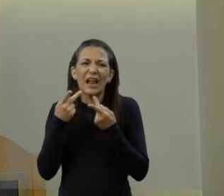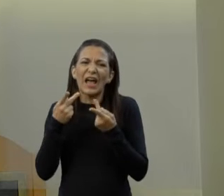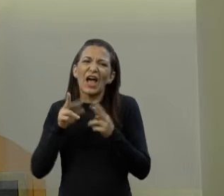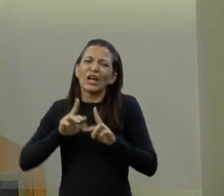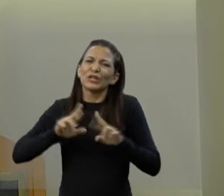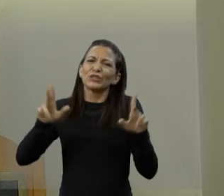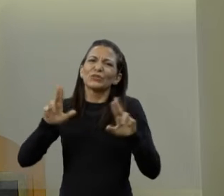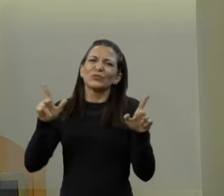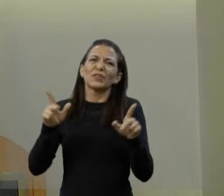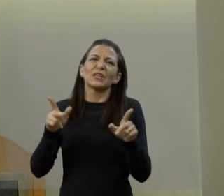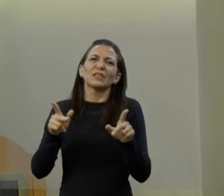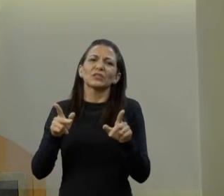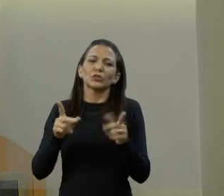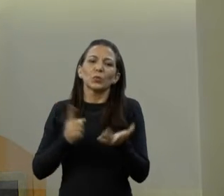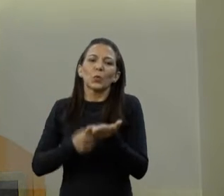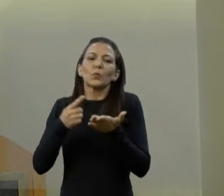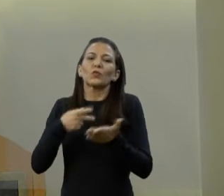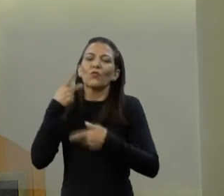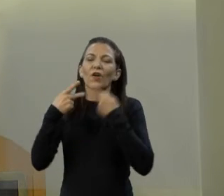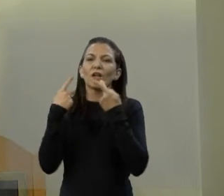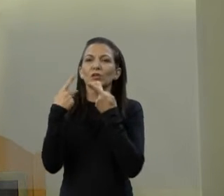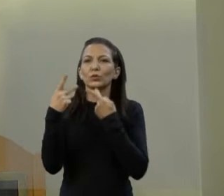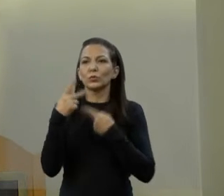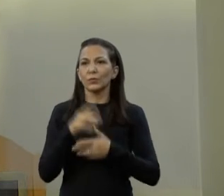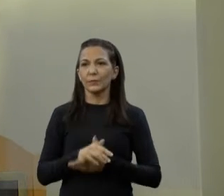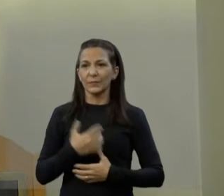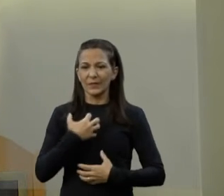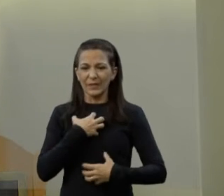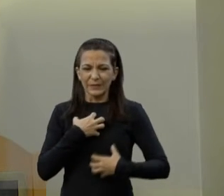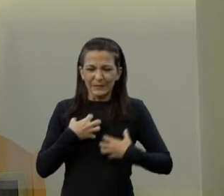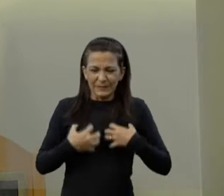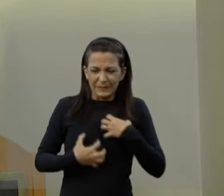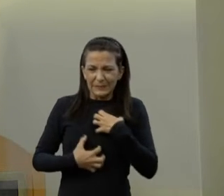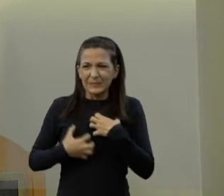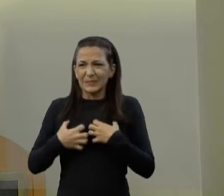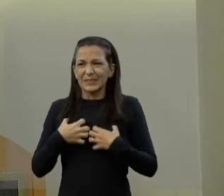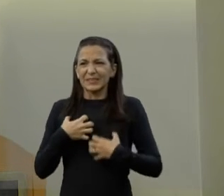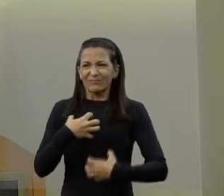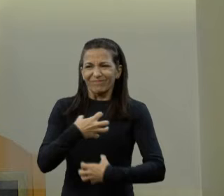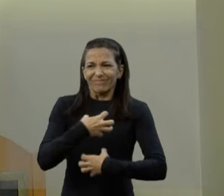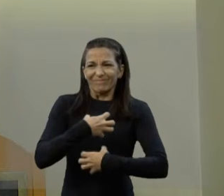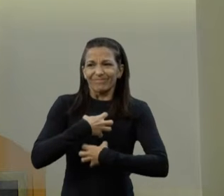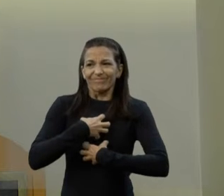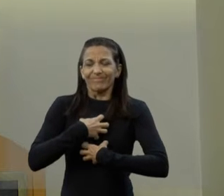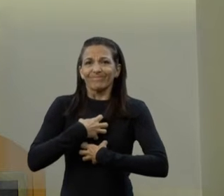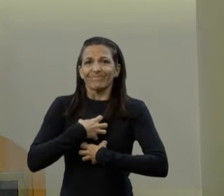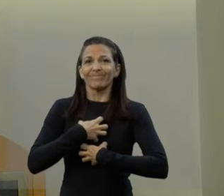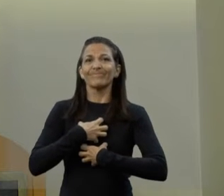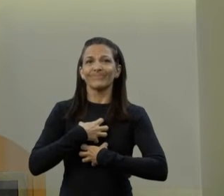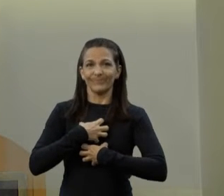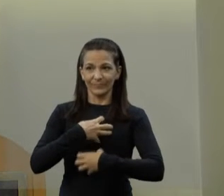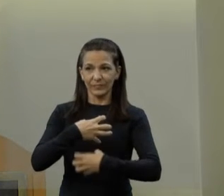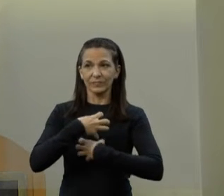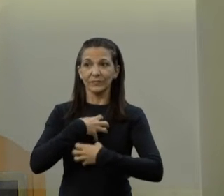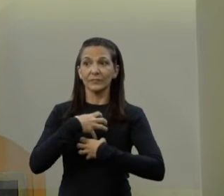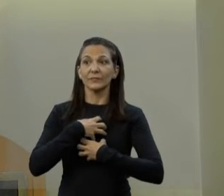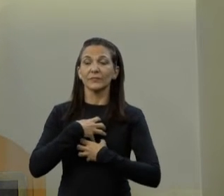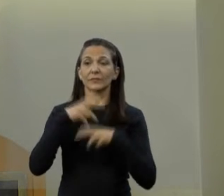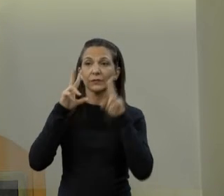a dizer a e tá me dando um pouco de ojeriza ver algumas pessoas